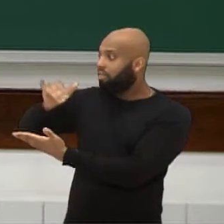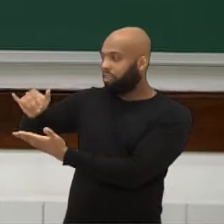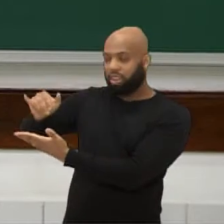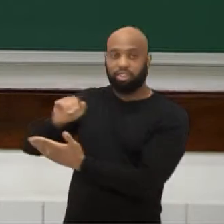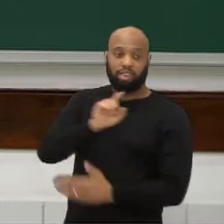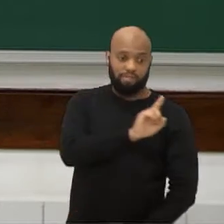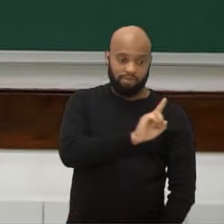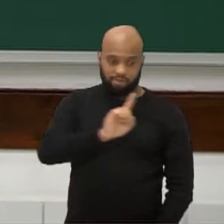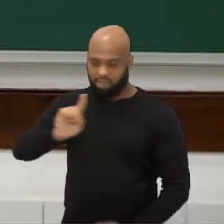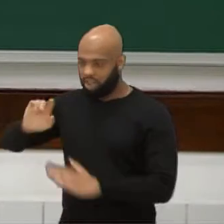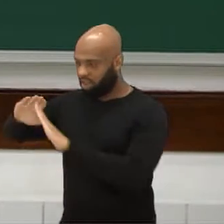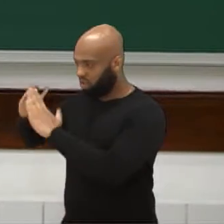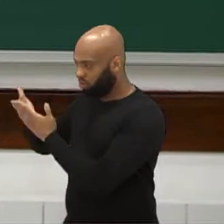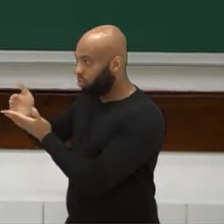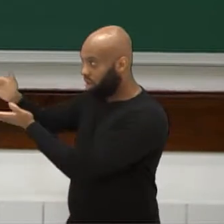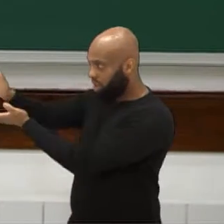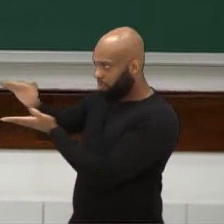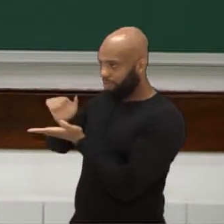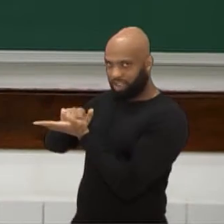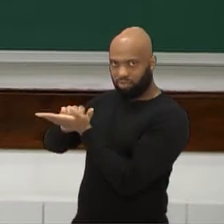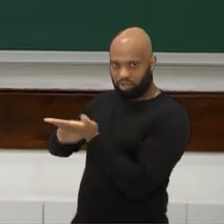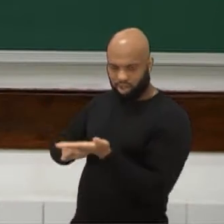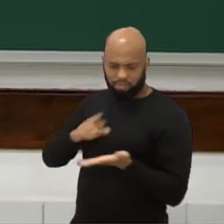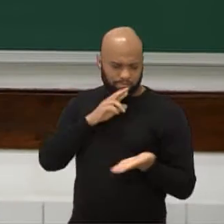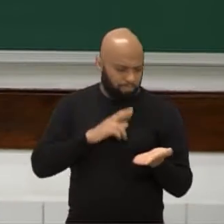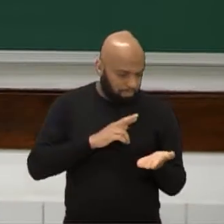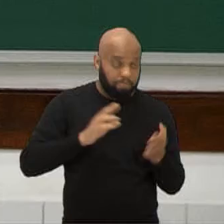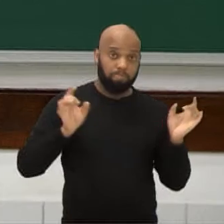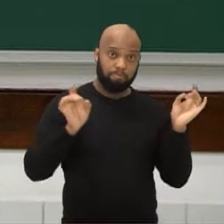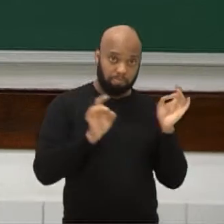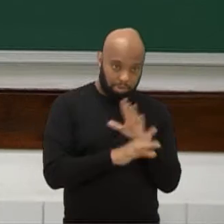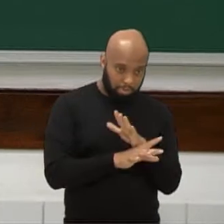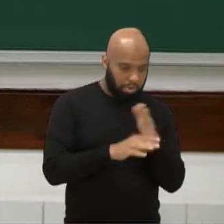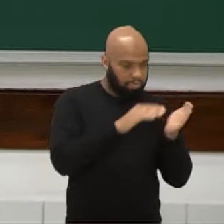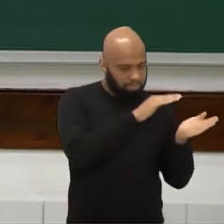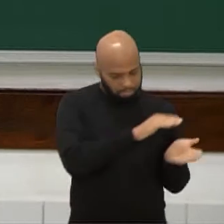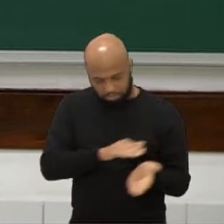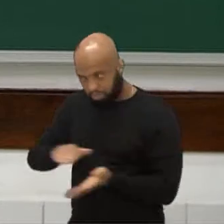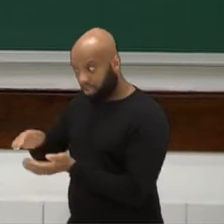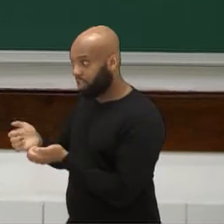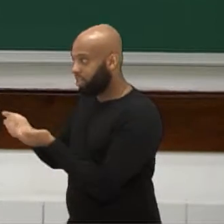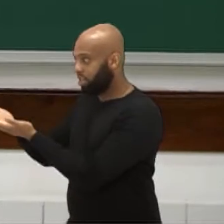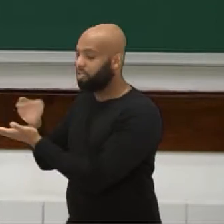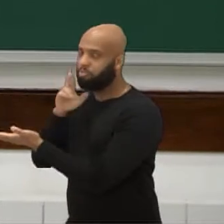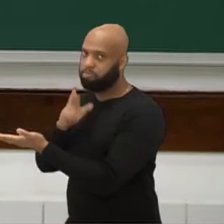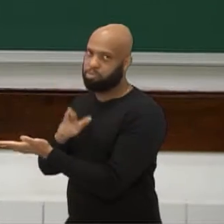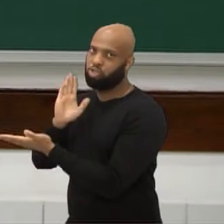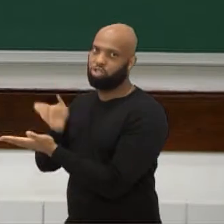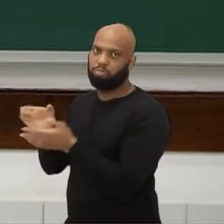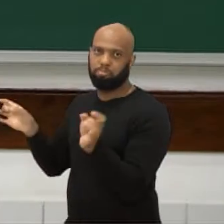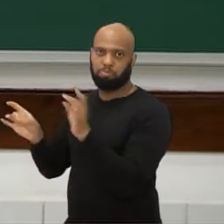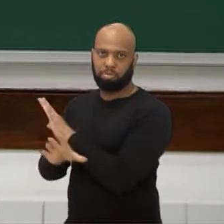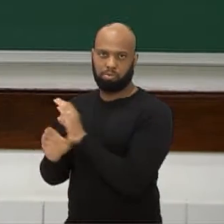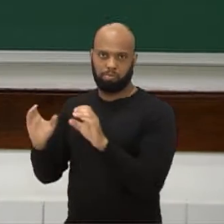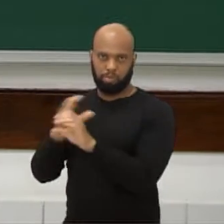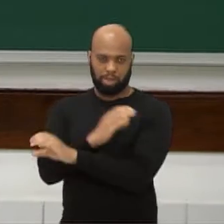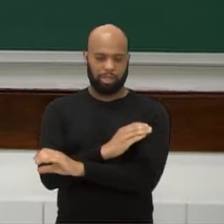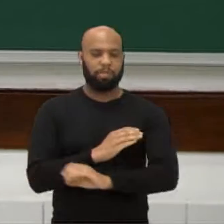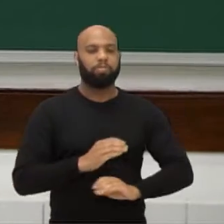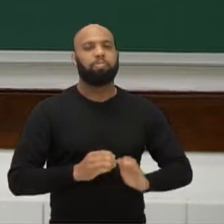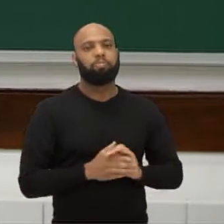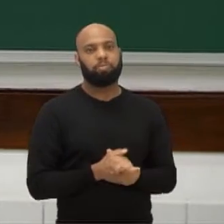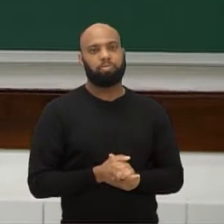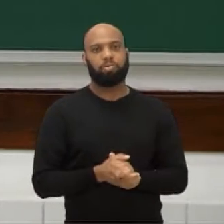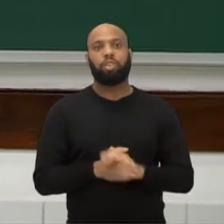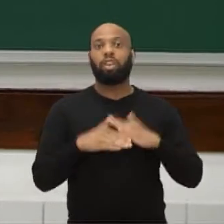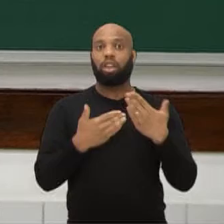escola, por favor, não esqueça de devolver essas atividades devidamente respondidas, ok? Então,